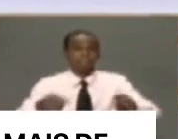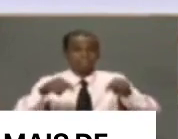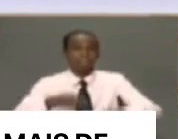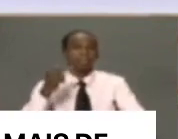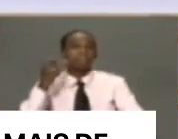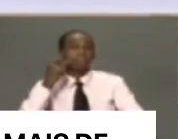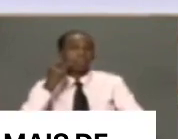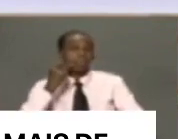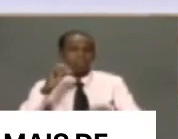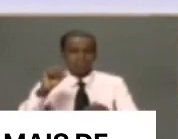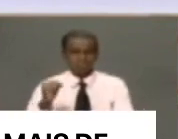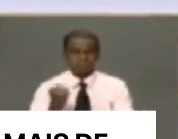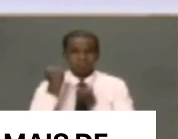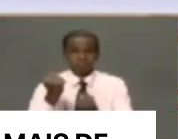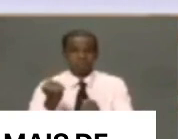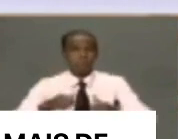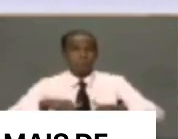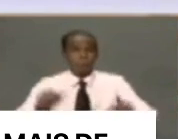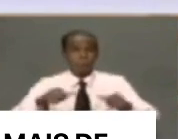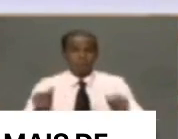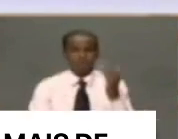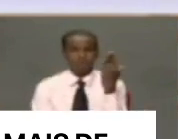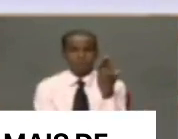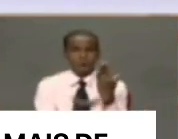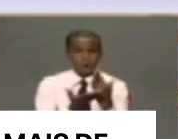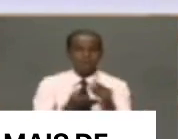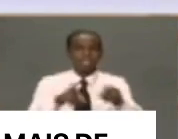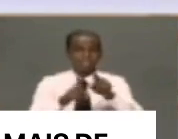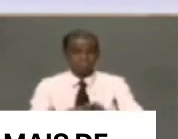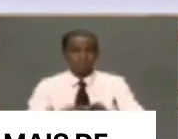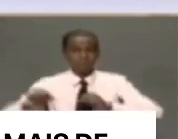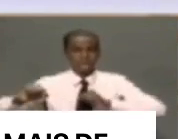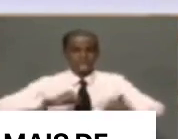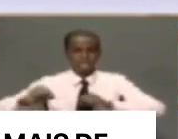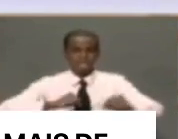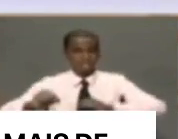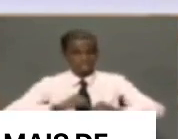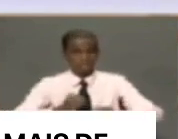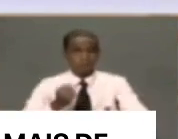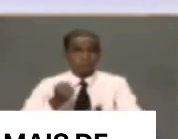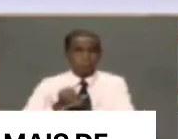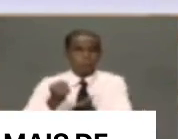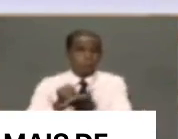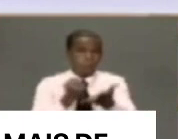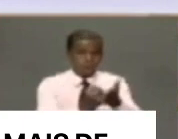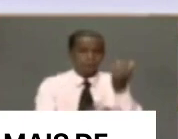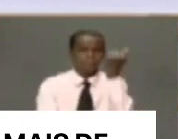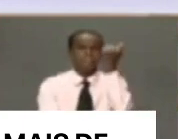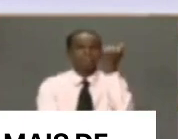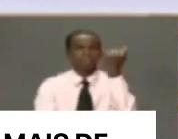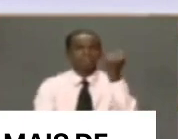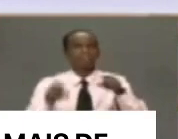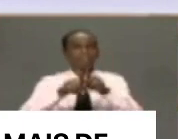continua a se desenvolver esforços EA realizar ações para reduzir as taxas de pobreza melhorar a